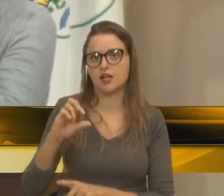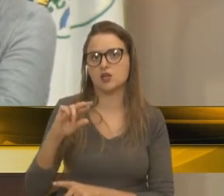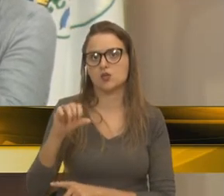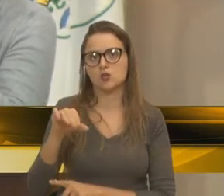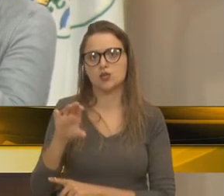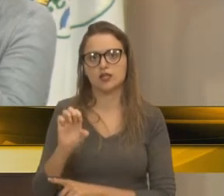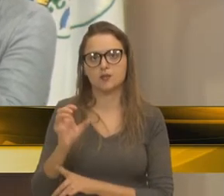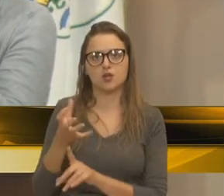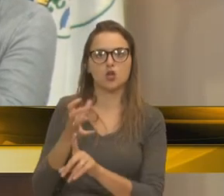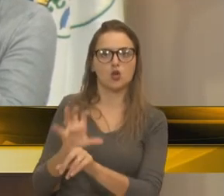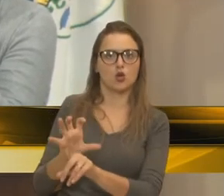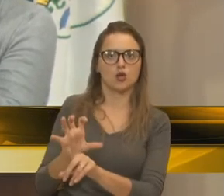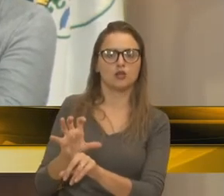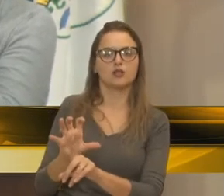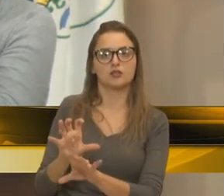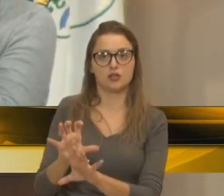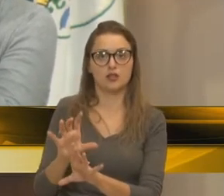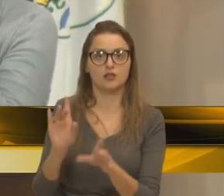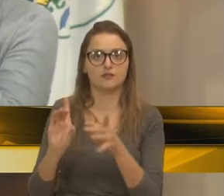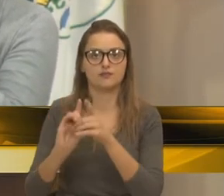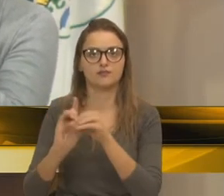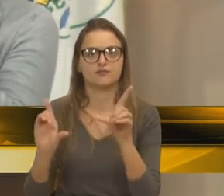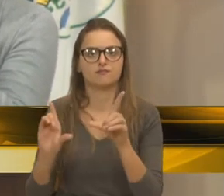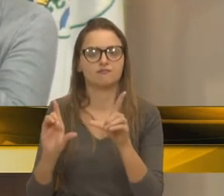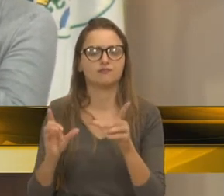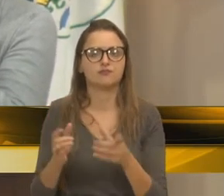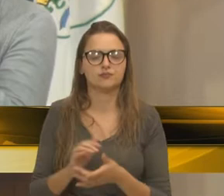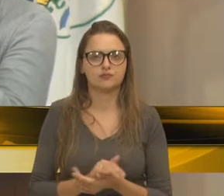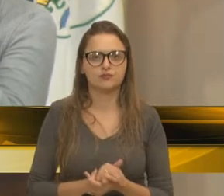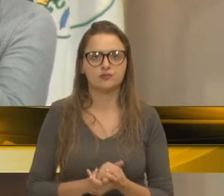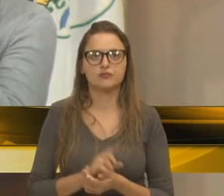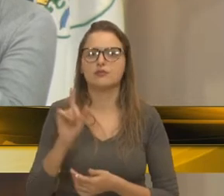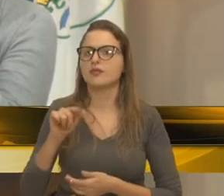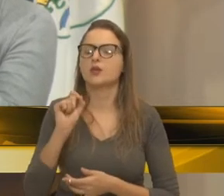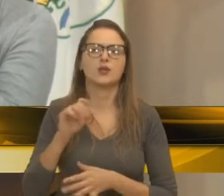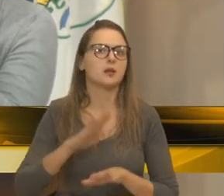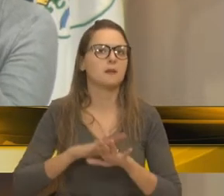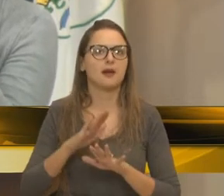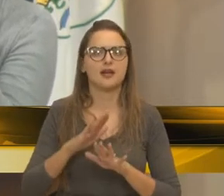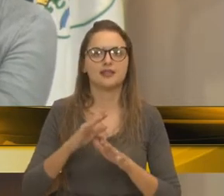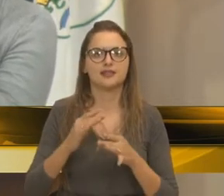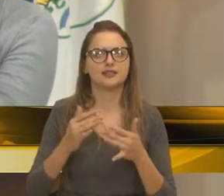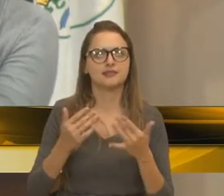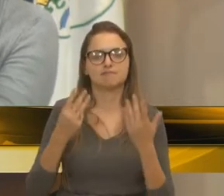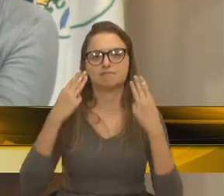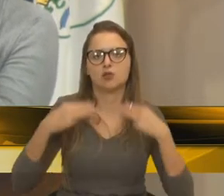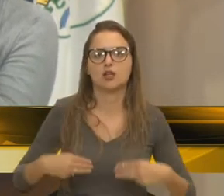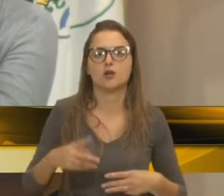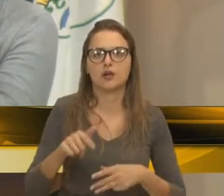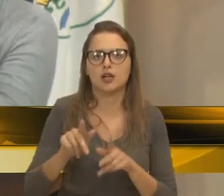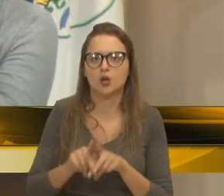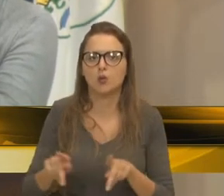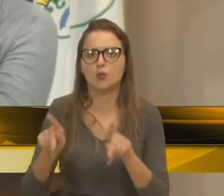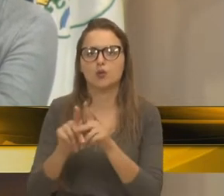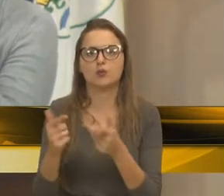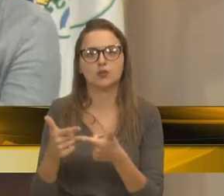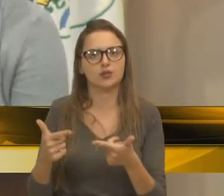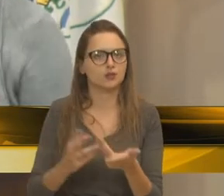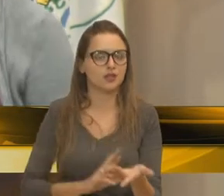democracia. E a democracia talvez a mais real, porque representa o povo e o povo mais oprimido do Brasil,